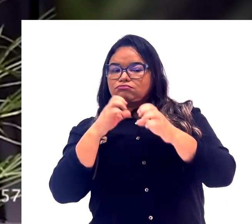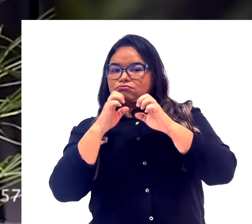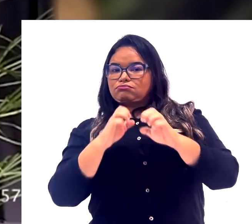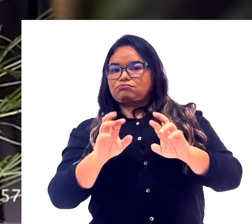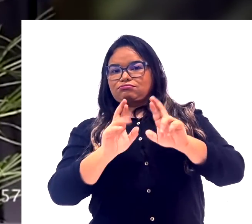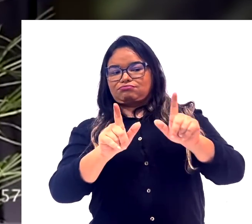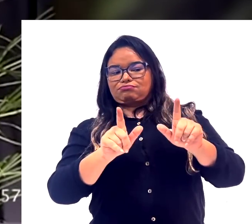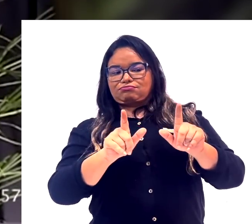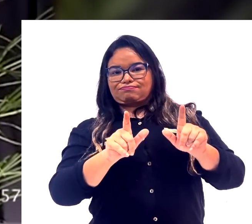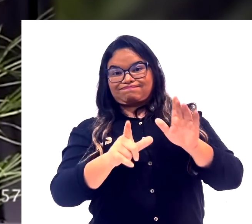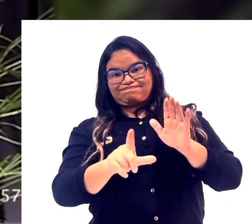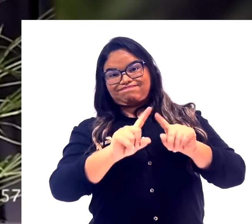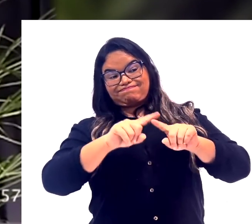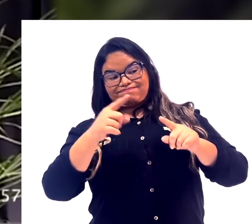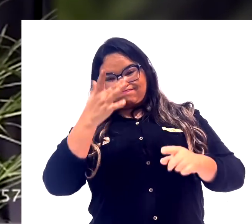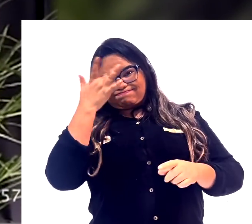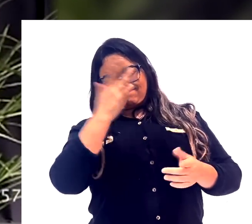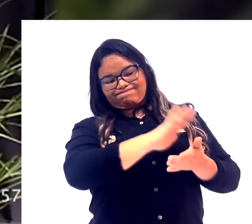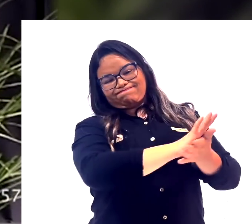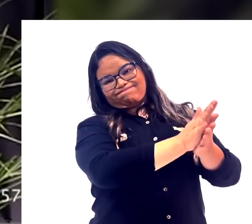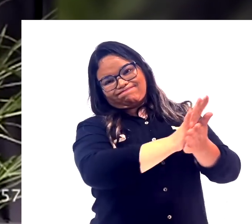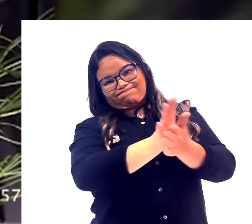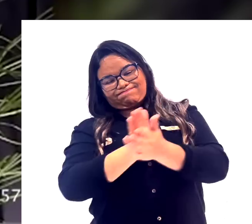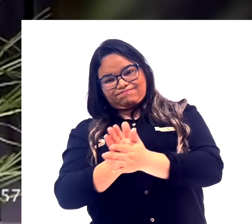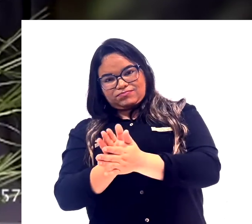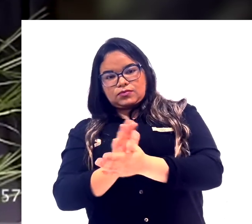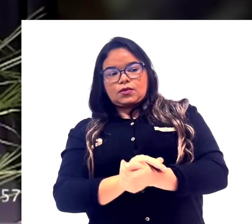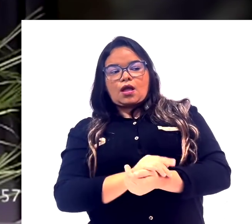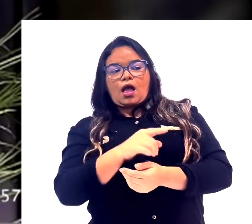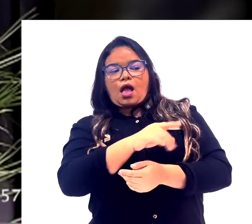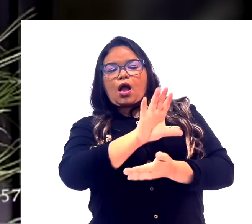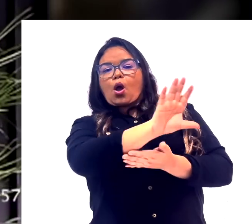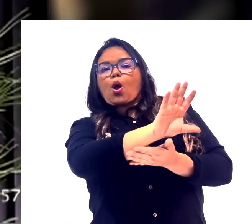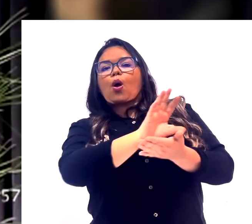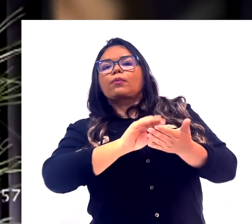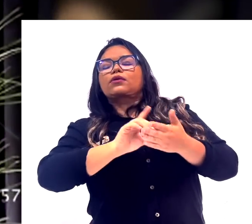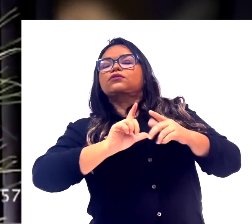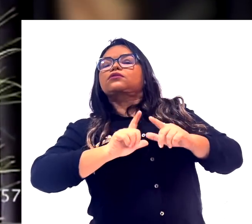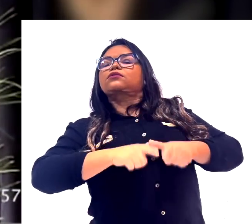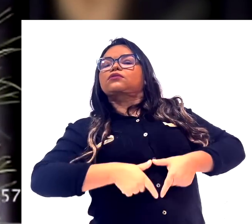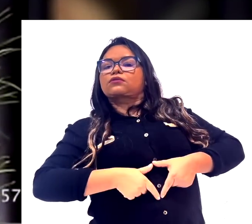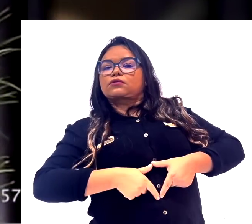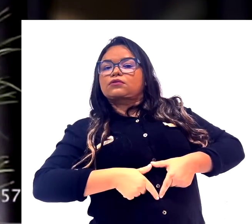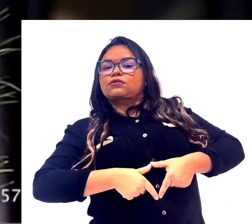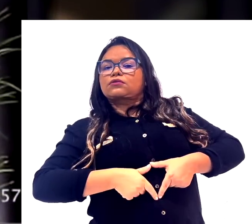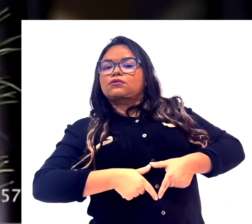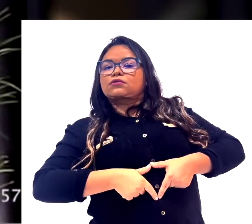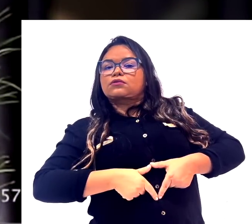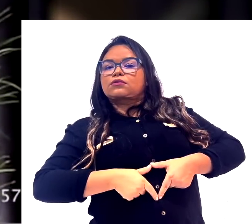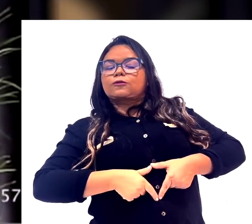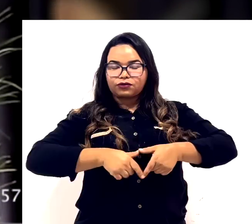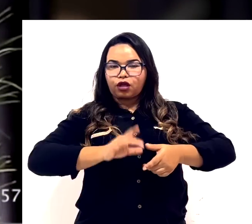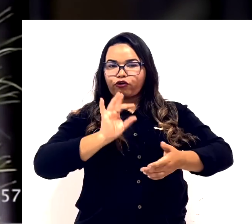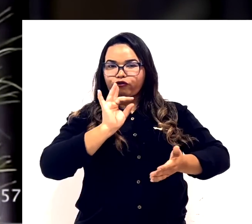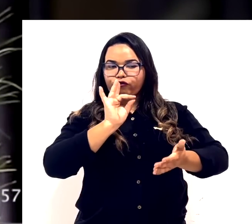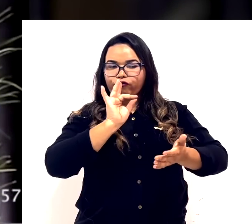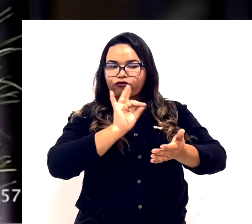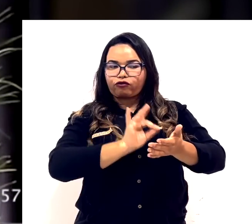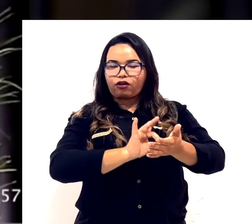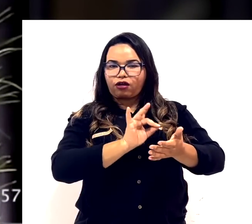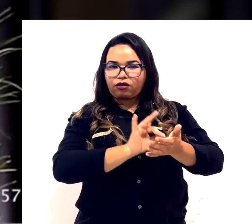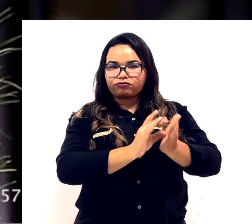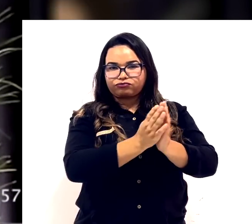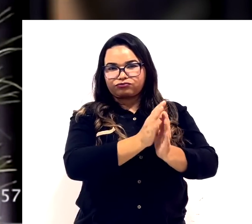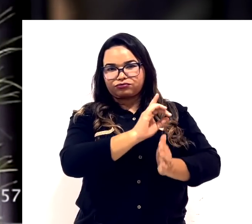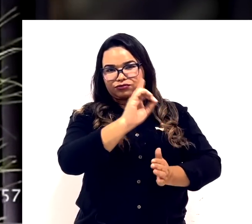Um evangelho que era derivado da Palestina e que era um reflexo muito mais verdadeiro do evangelho bíblico do que qualquer